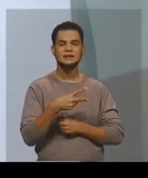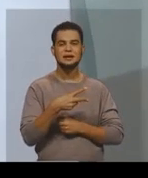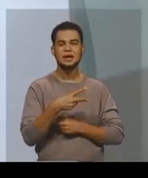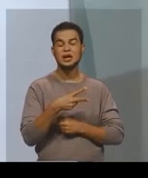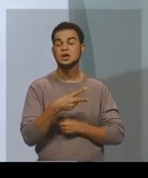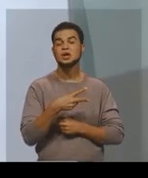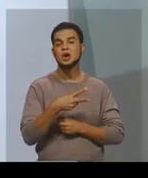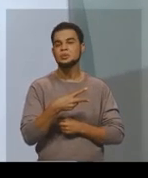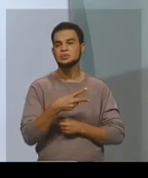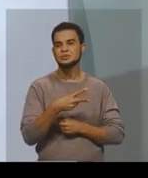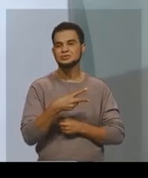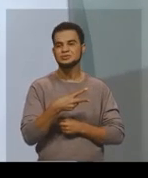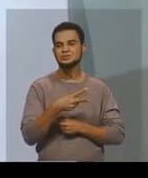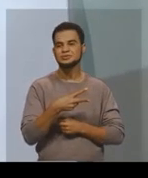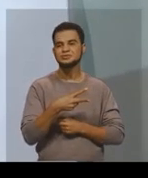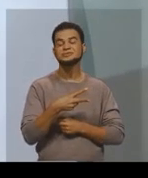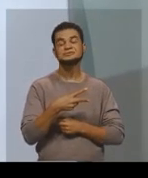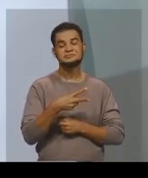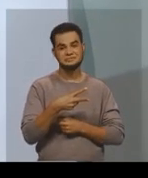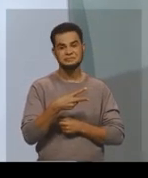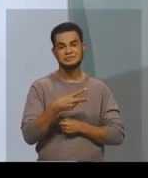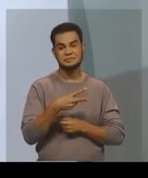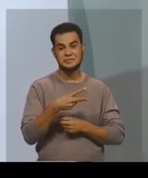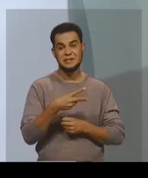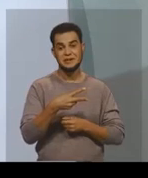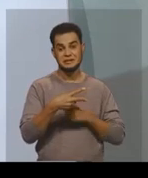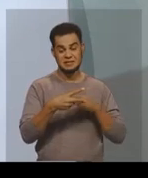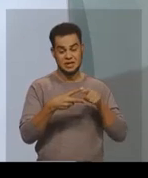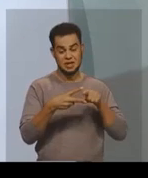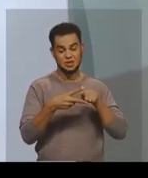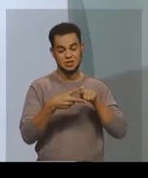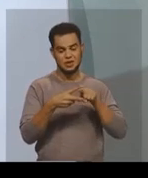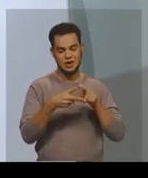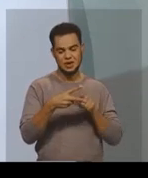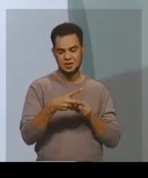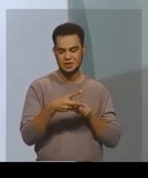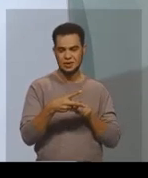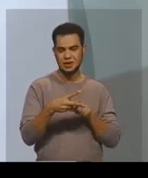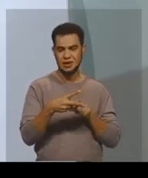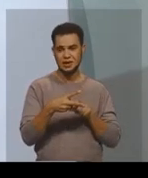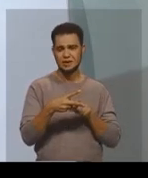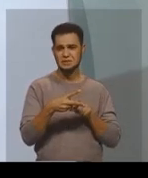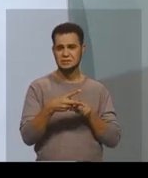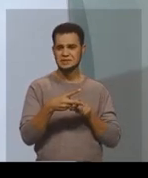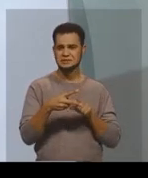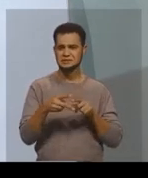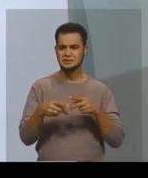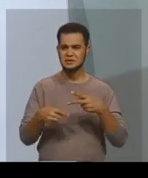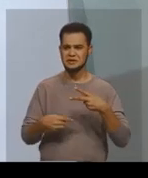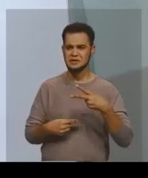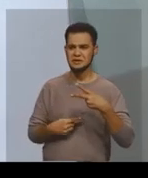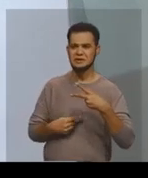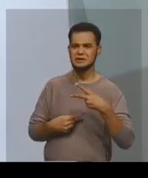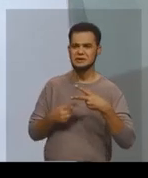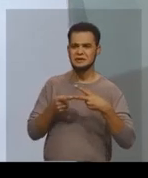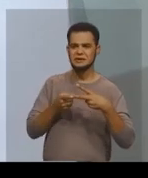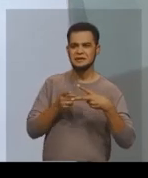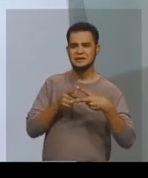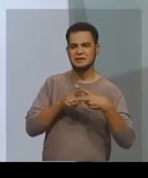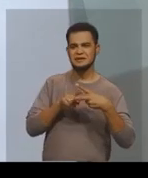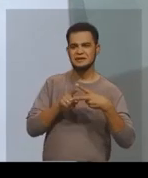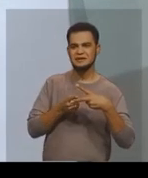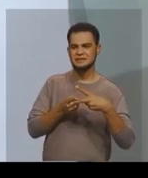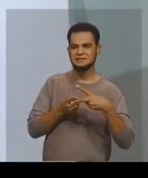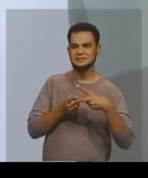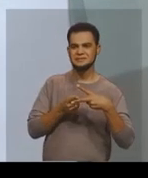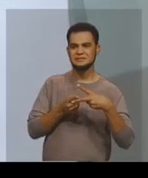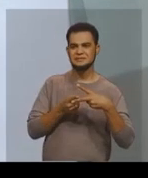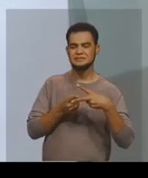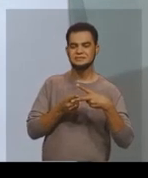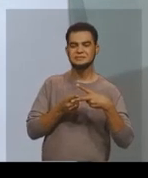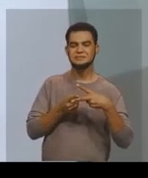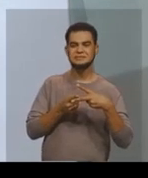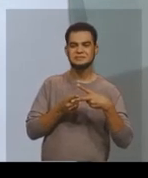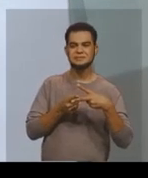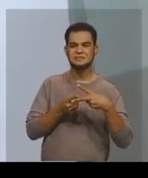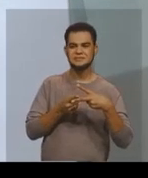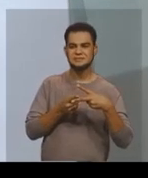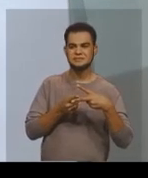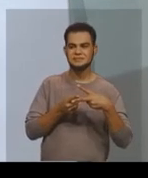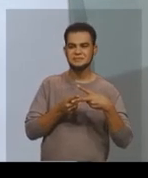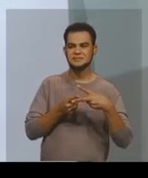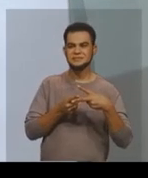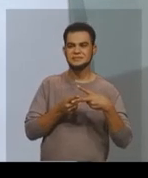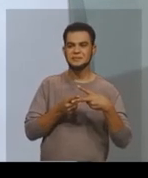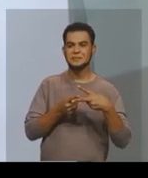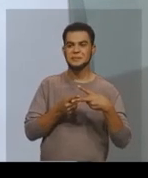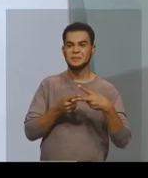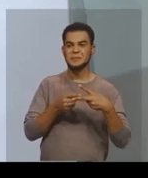região angular, certo? Agora, se for ao contrário, se o A estiver passando para cá, ó, e